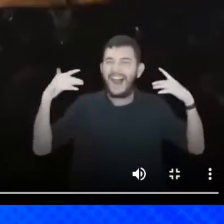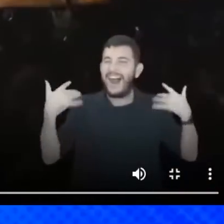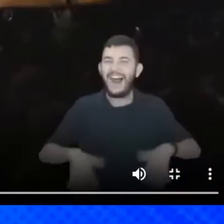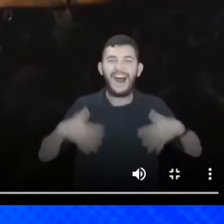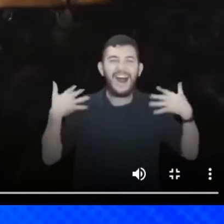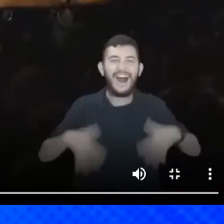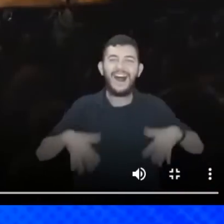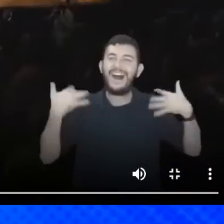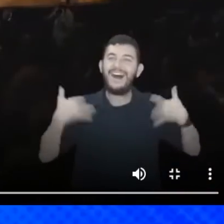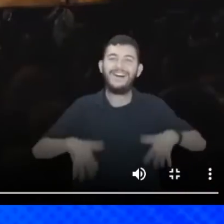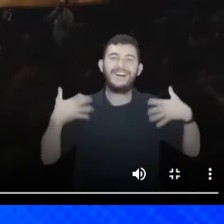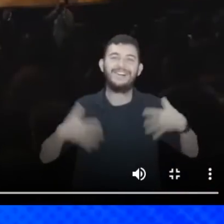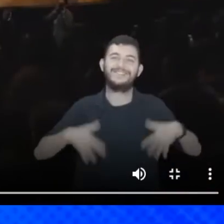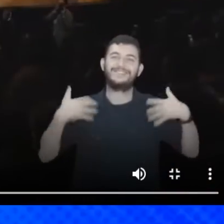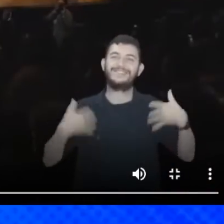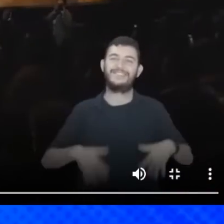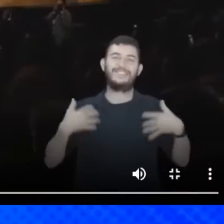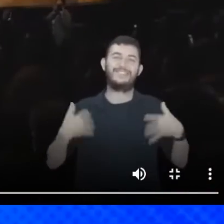E elas